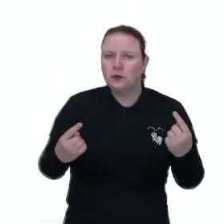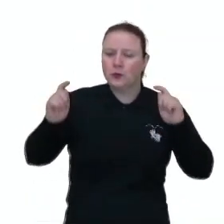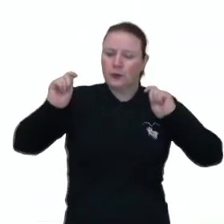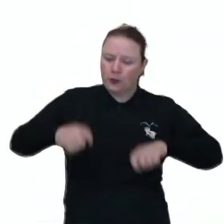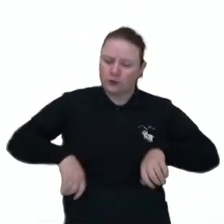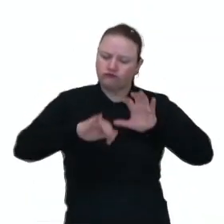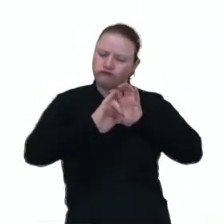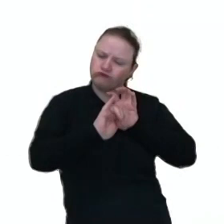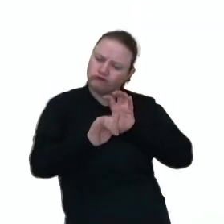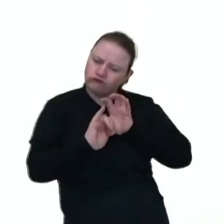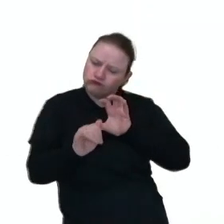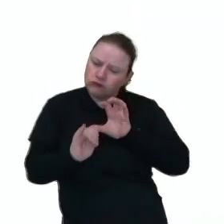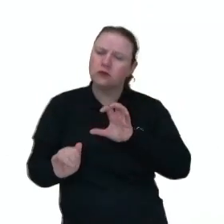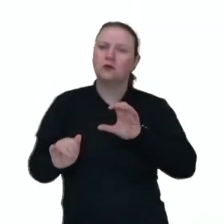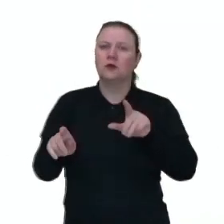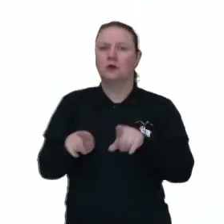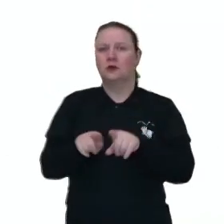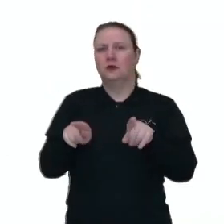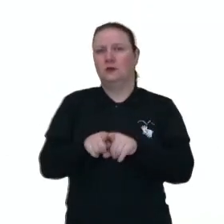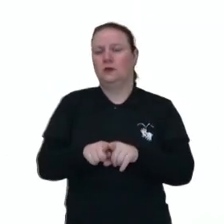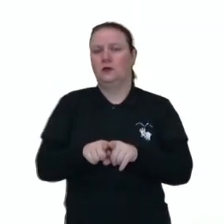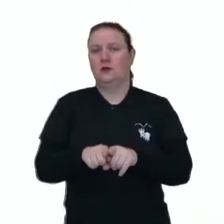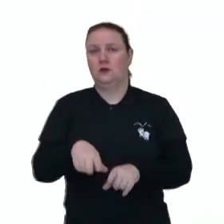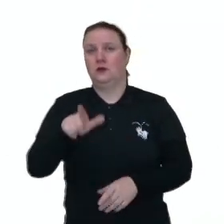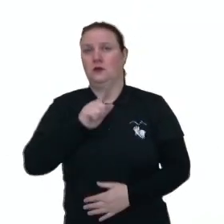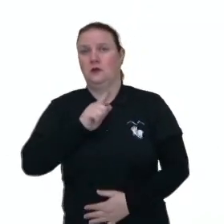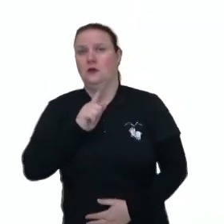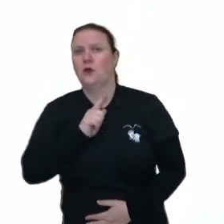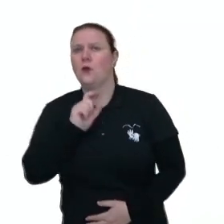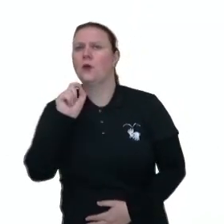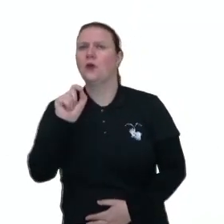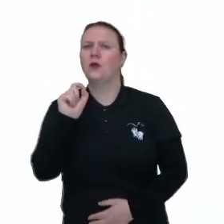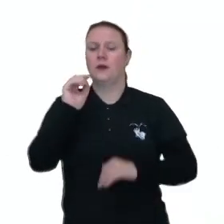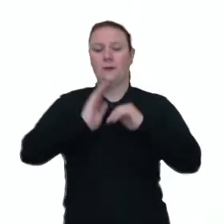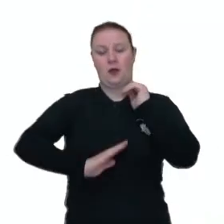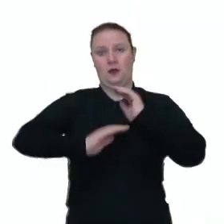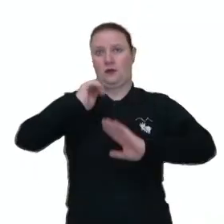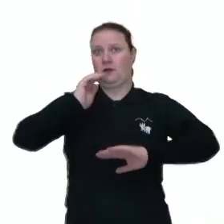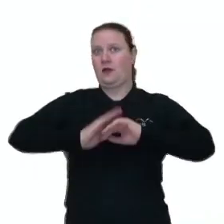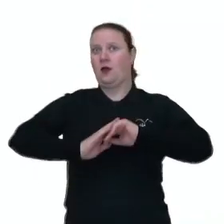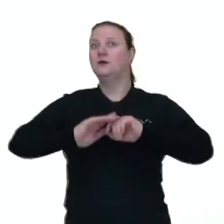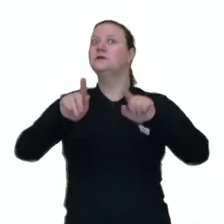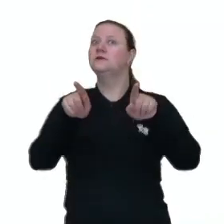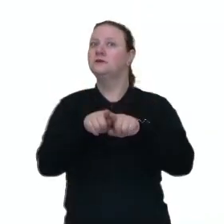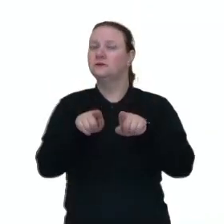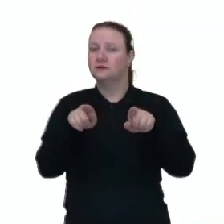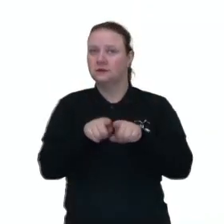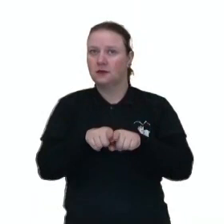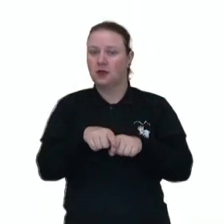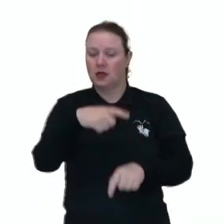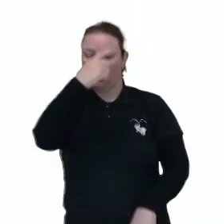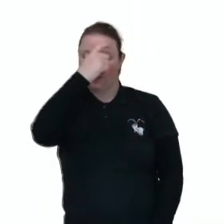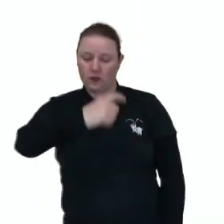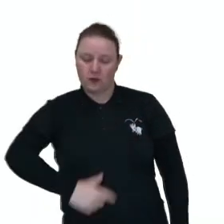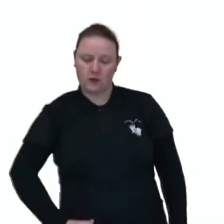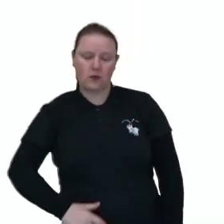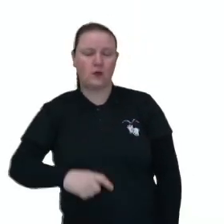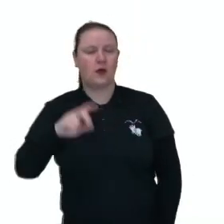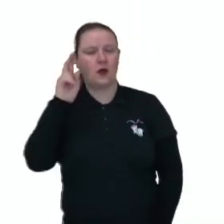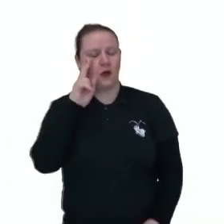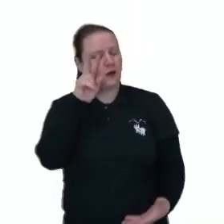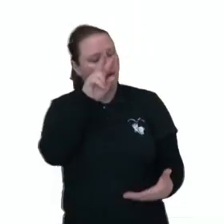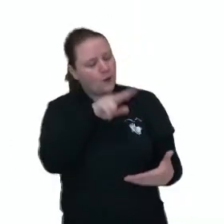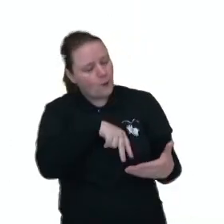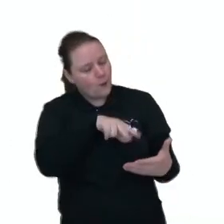mas há quem faça da narrativa um instrumento profissional. A atuação do contador é tão